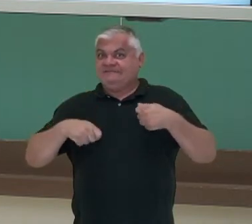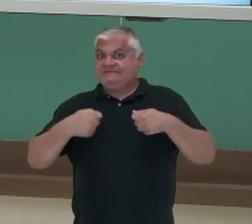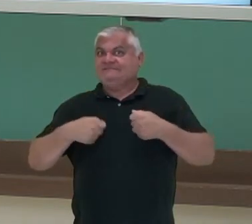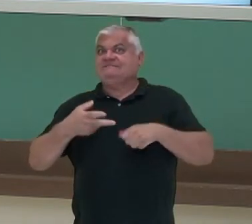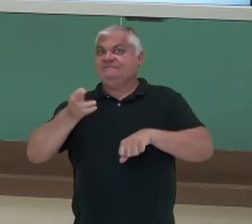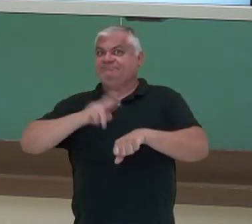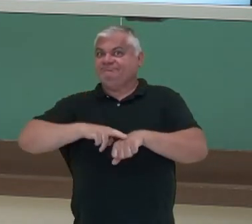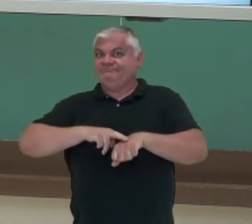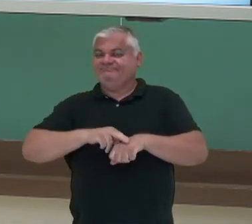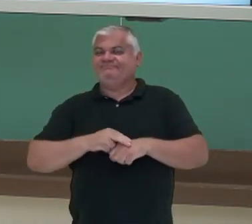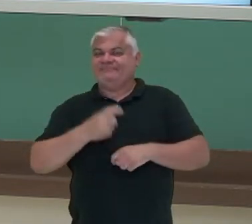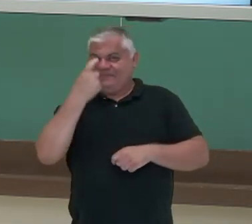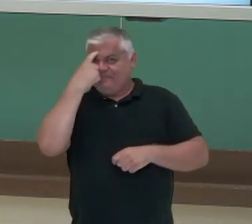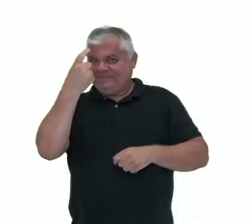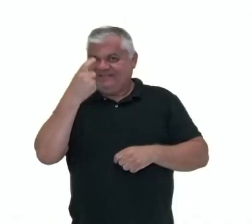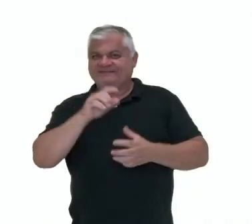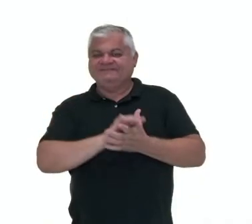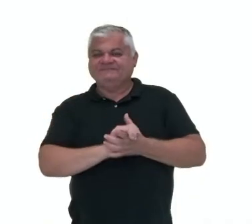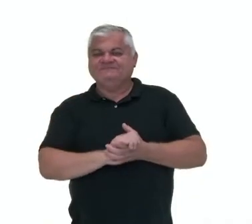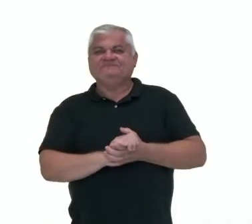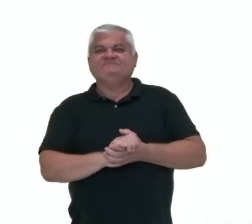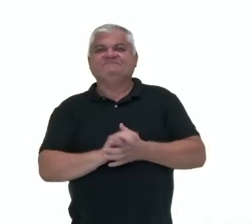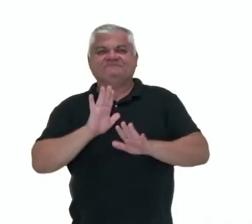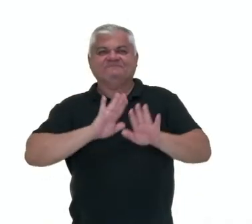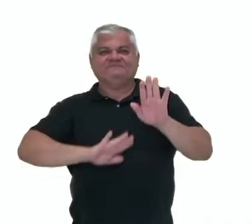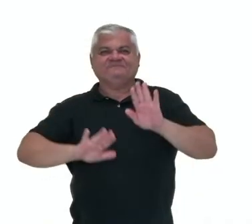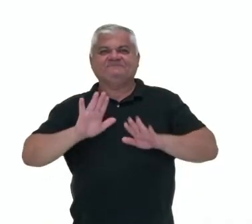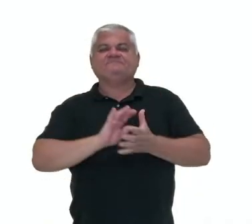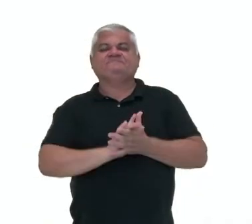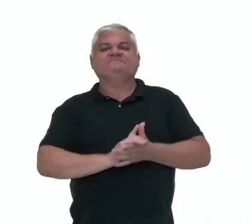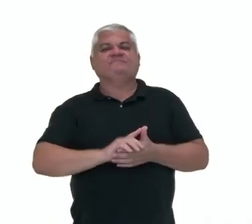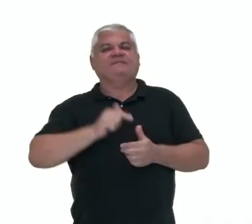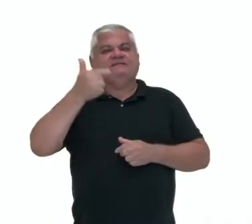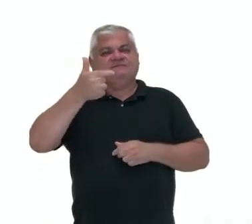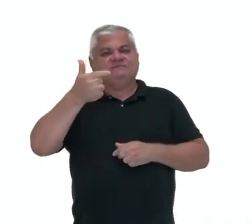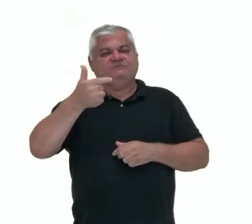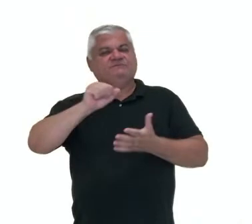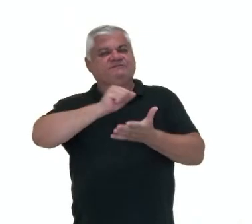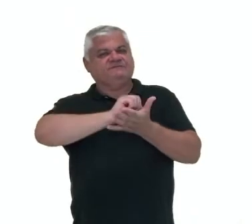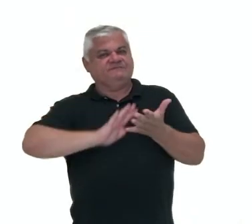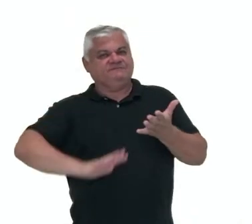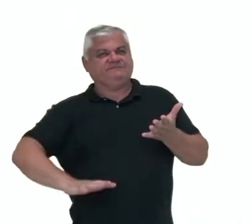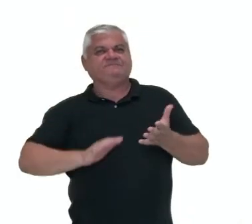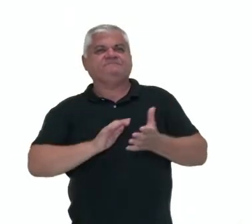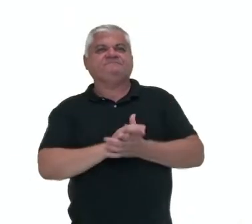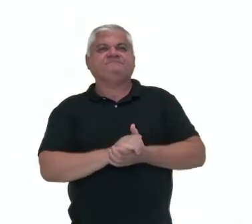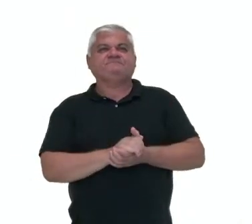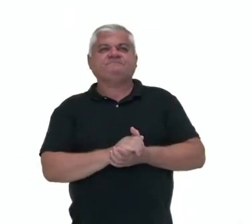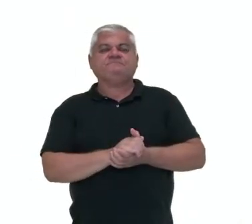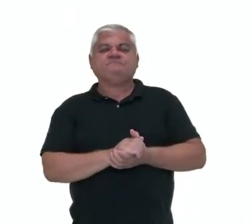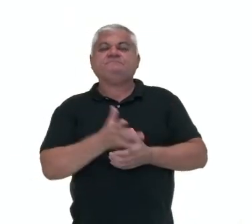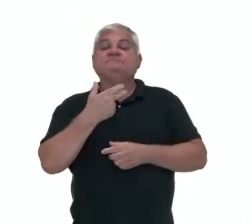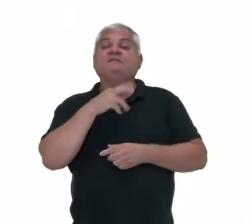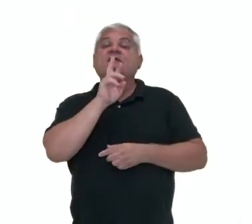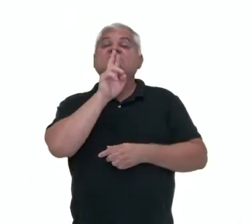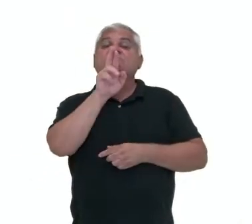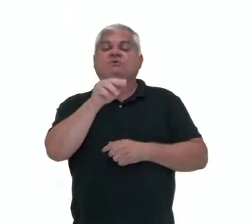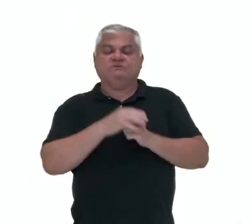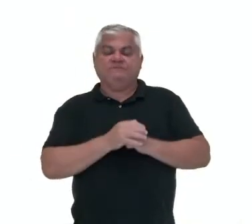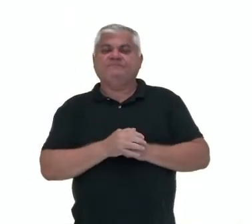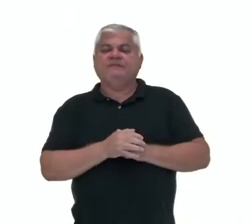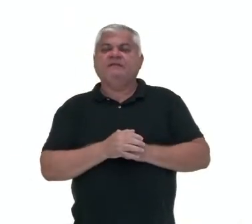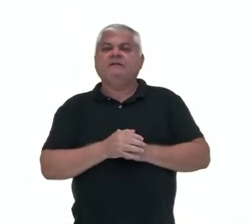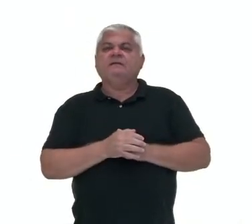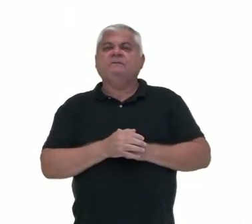hein? Pensem bem nisso e se cuidem. Vamos à nossa segunda atividade. Responda